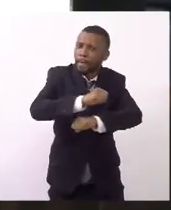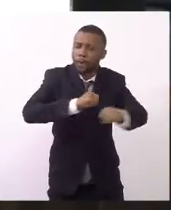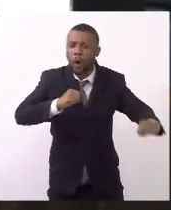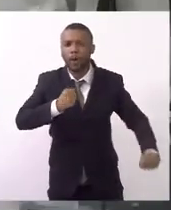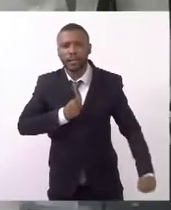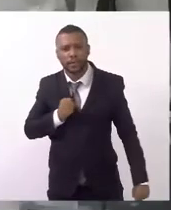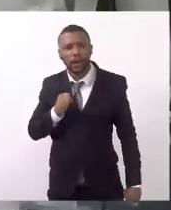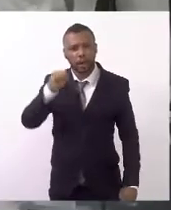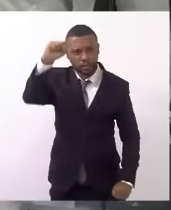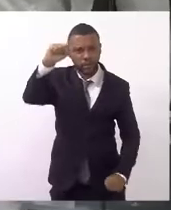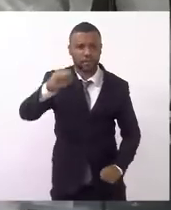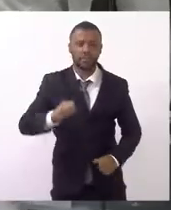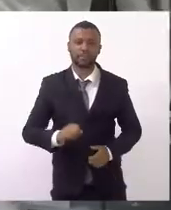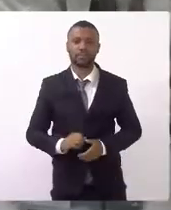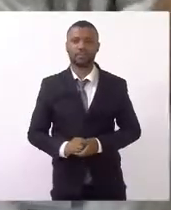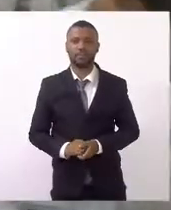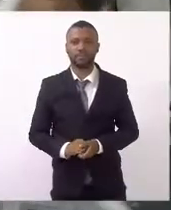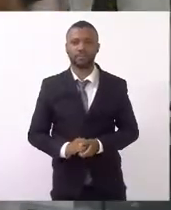Cheddar